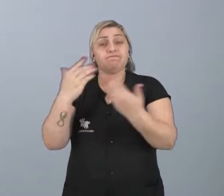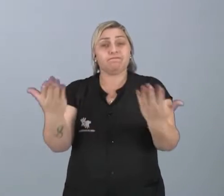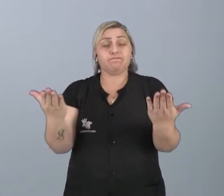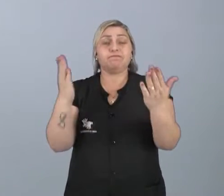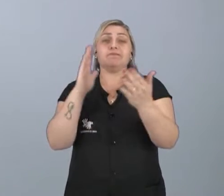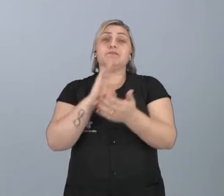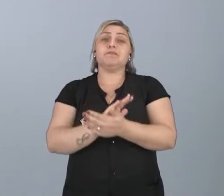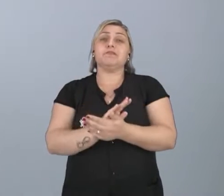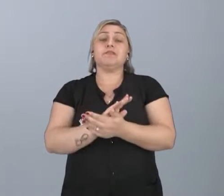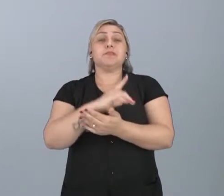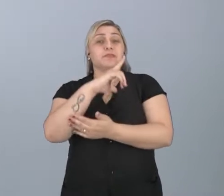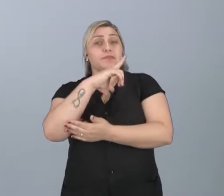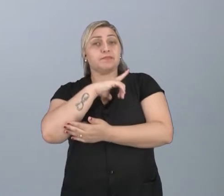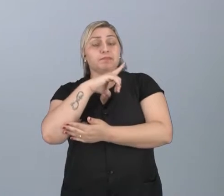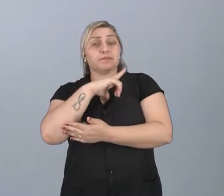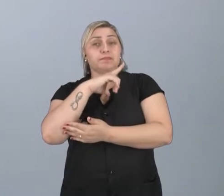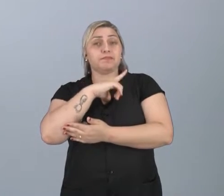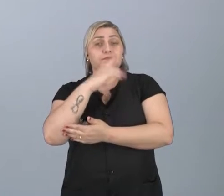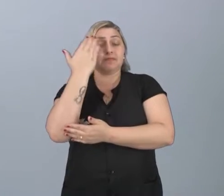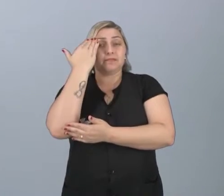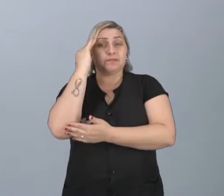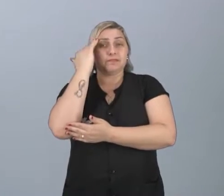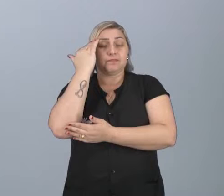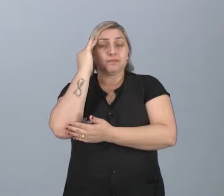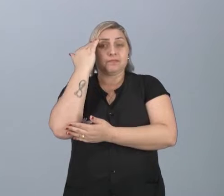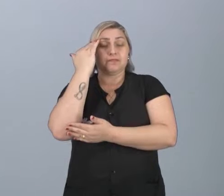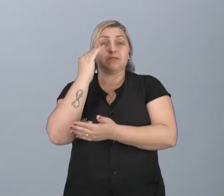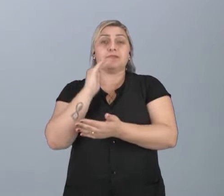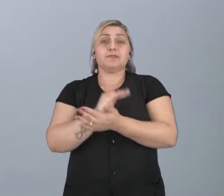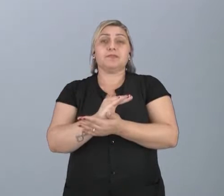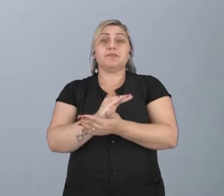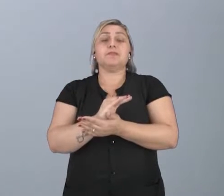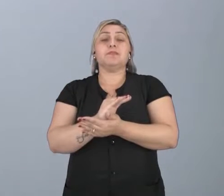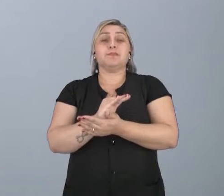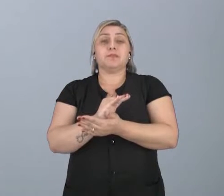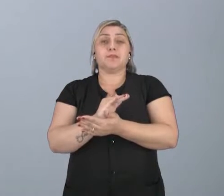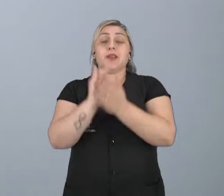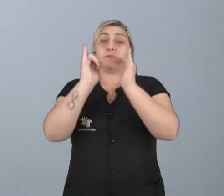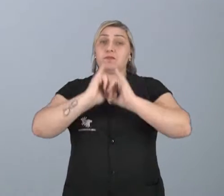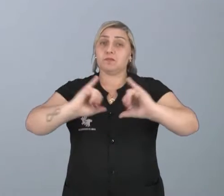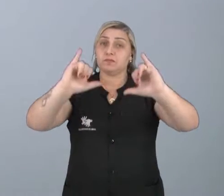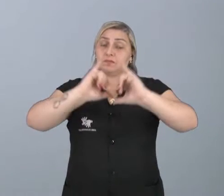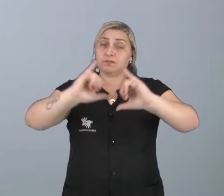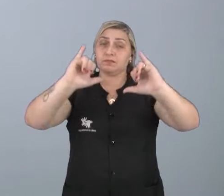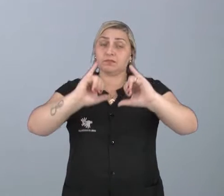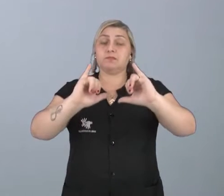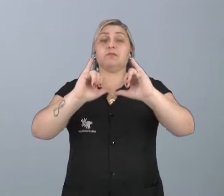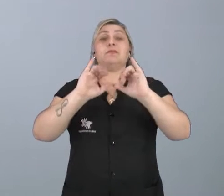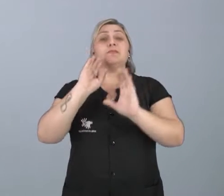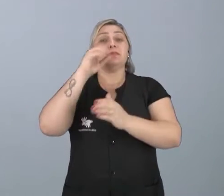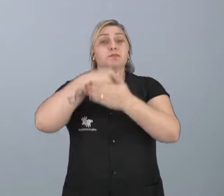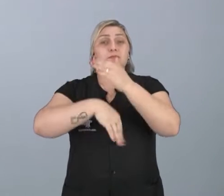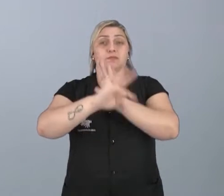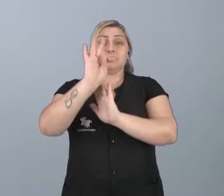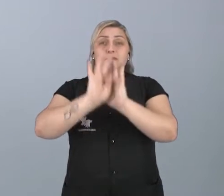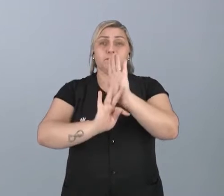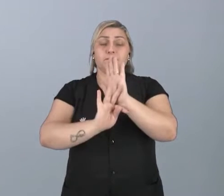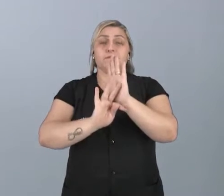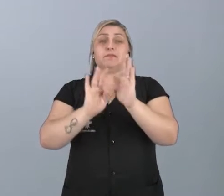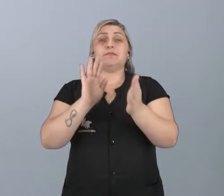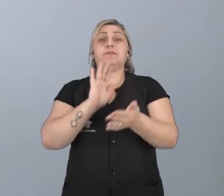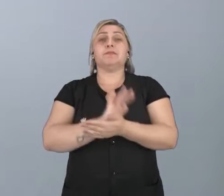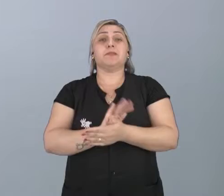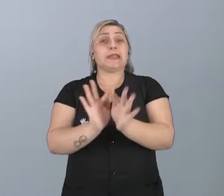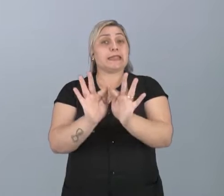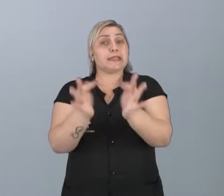outra, a gente tem que entender esse enunciado, né, todo aquele enunciado ali dentro do texto, que não é